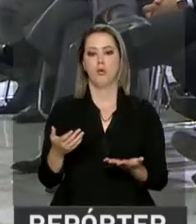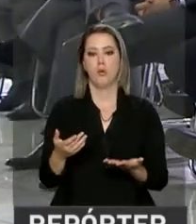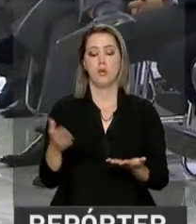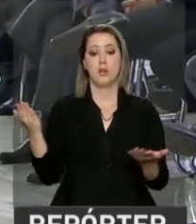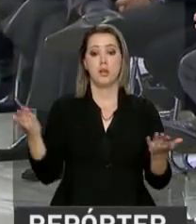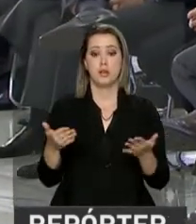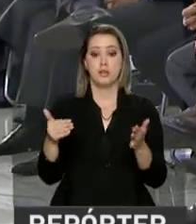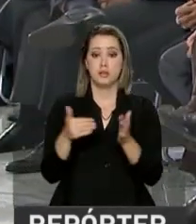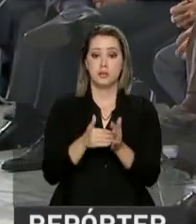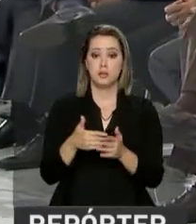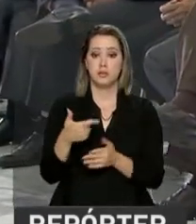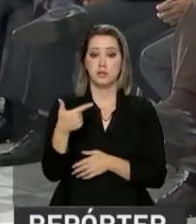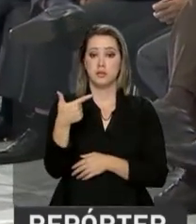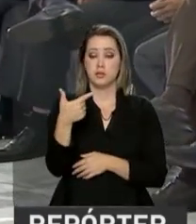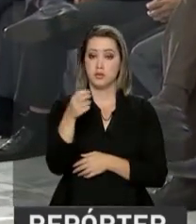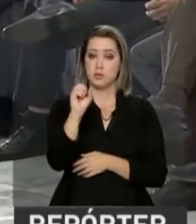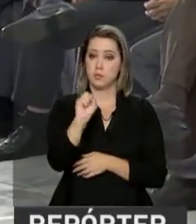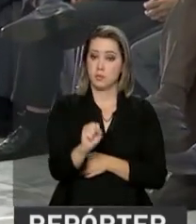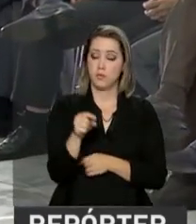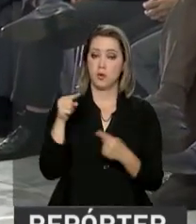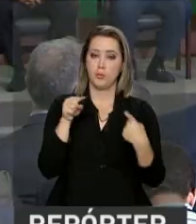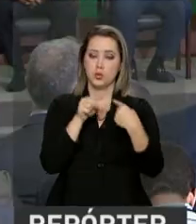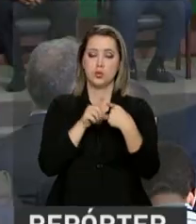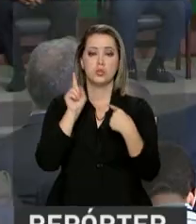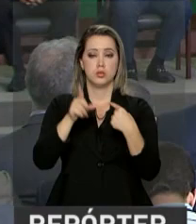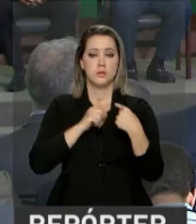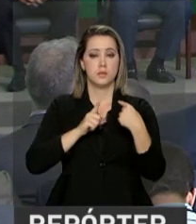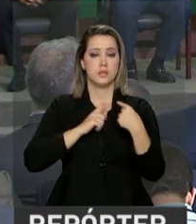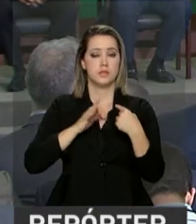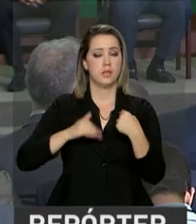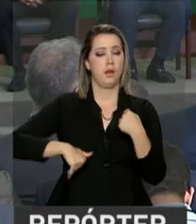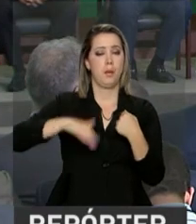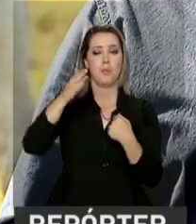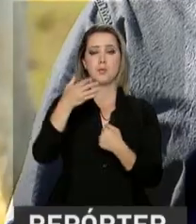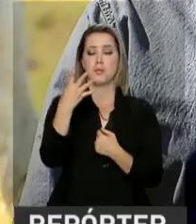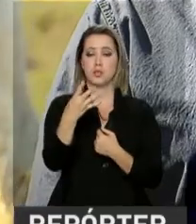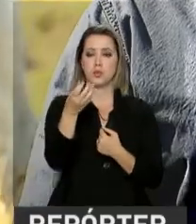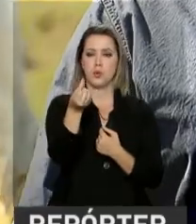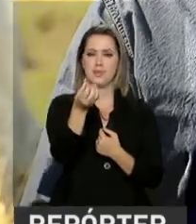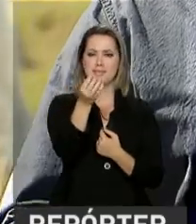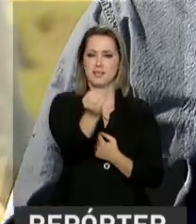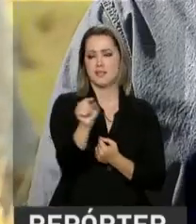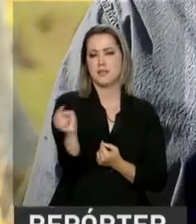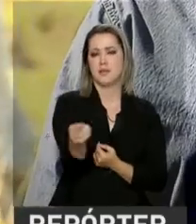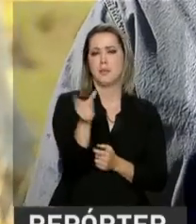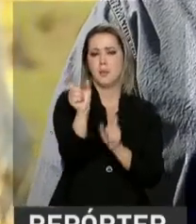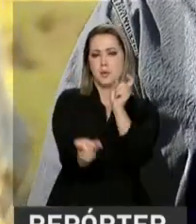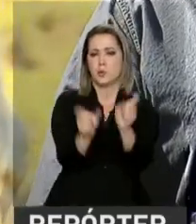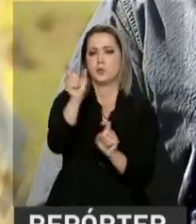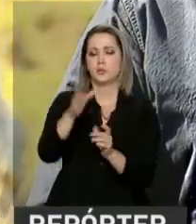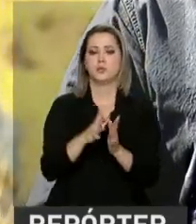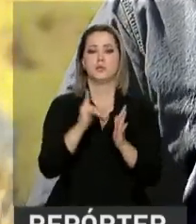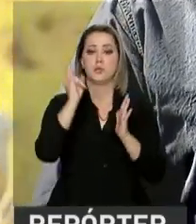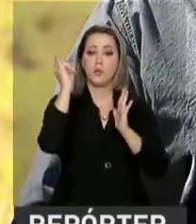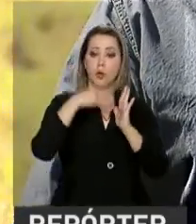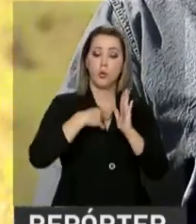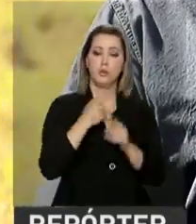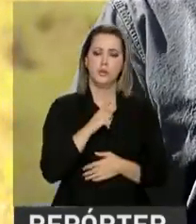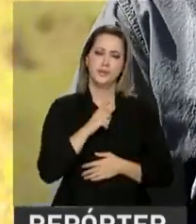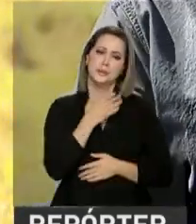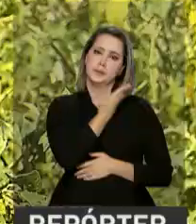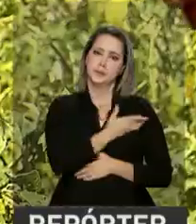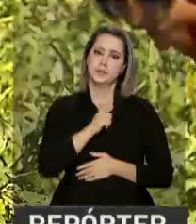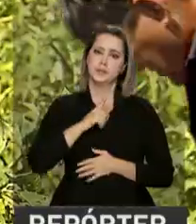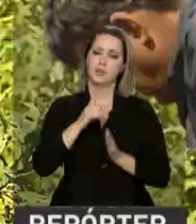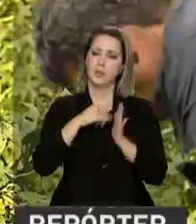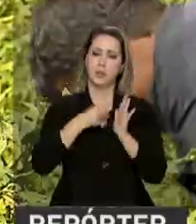o final de 2018, a meta é que tenhamos 460 mil. Com o título, com a escritura na mão, a gente pode caminhar